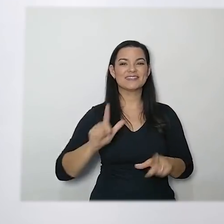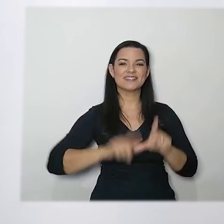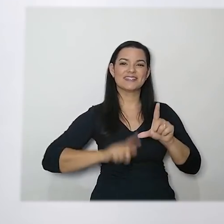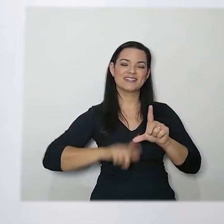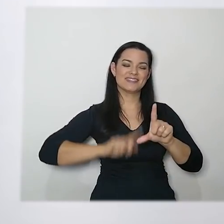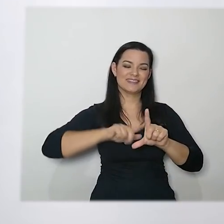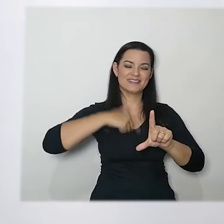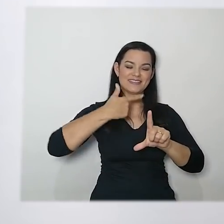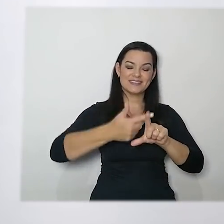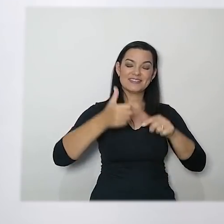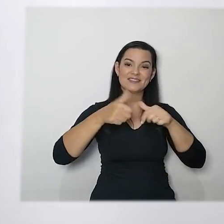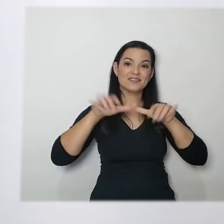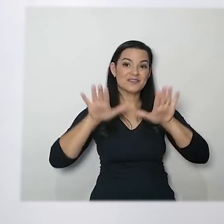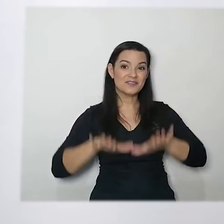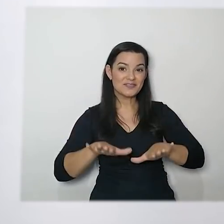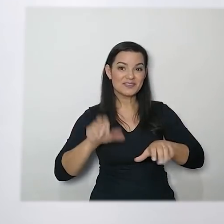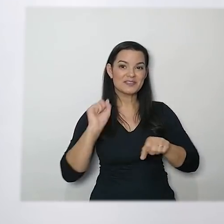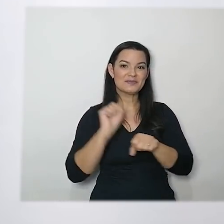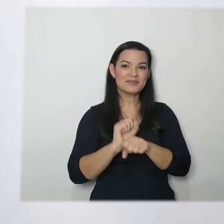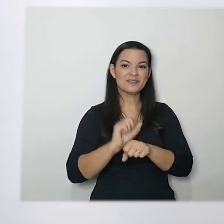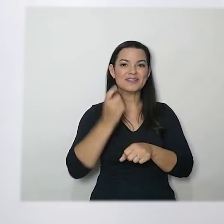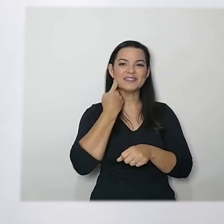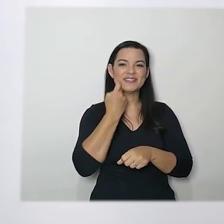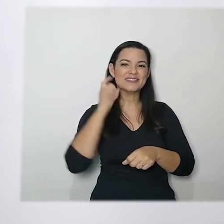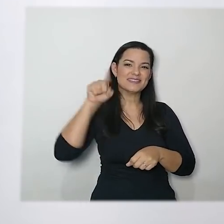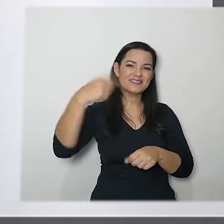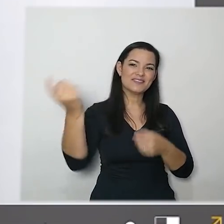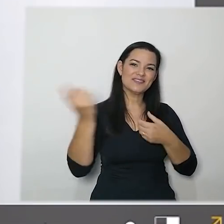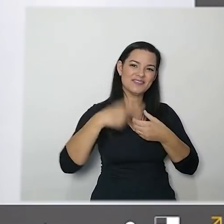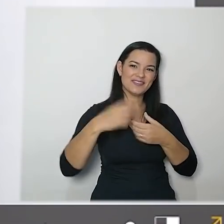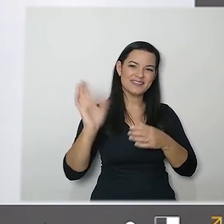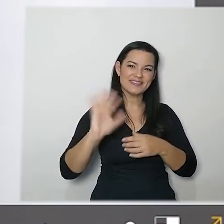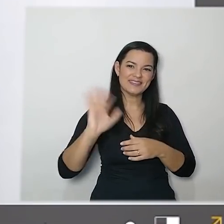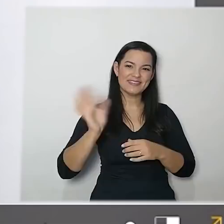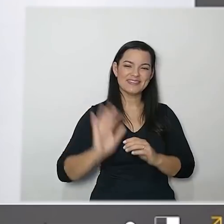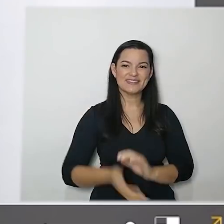e a gente volta na próxima sexta-feira. Tchau, tchau!